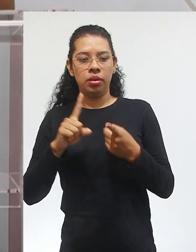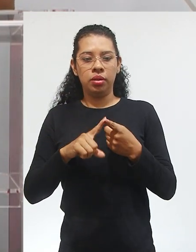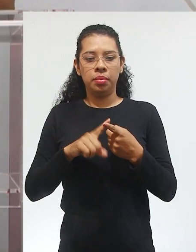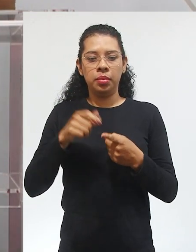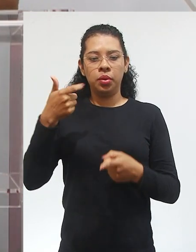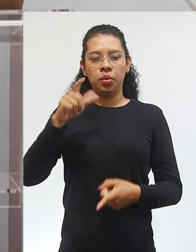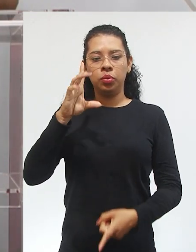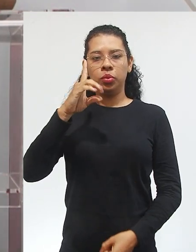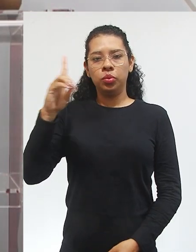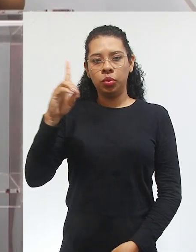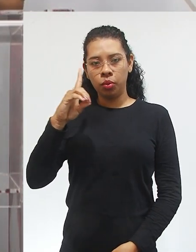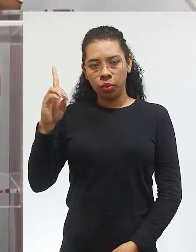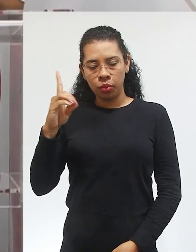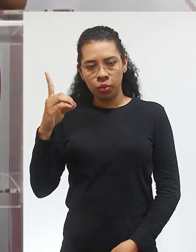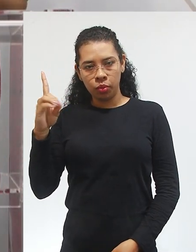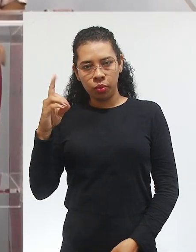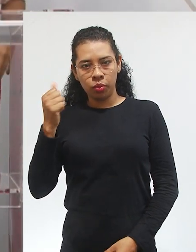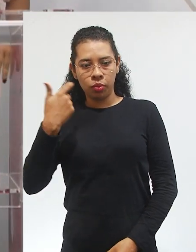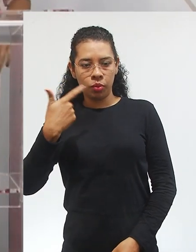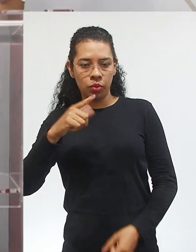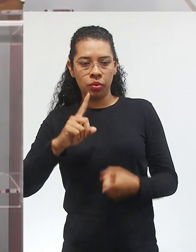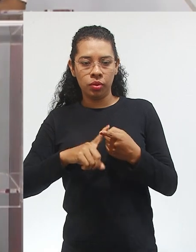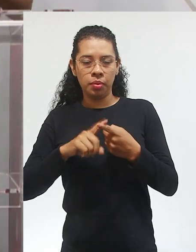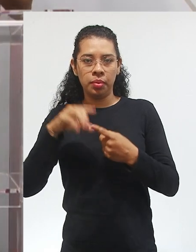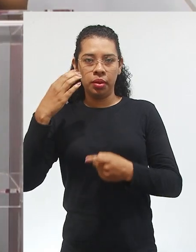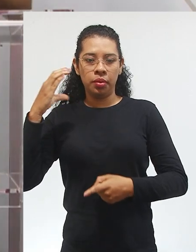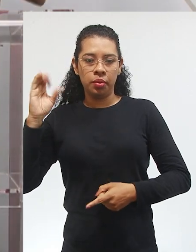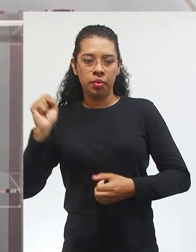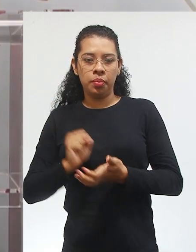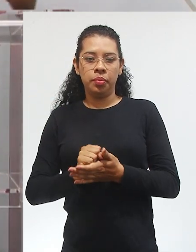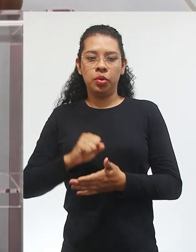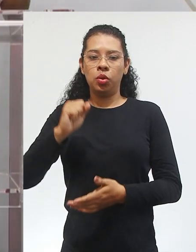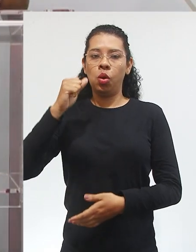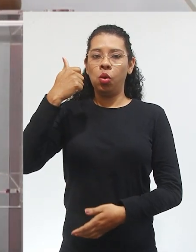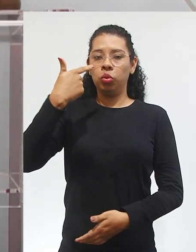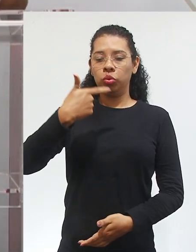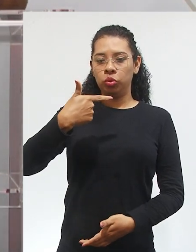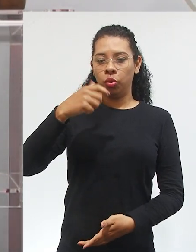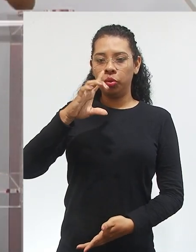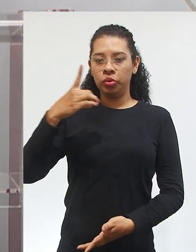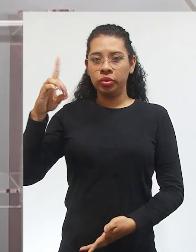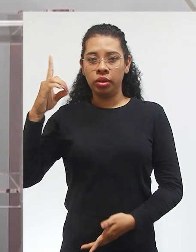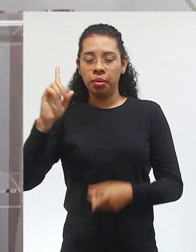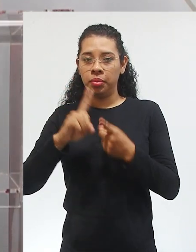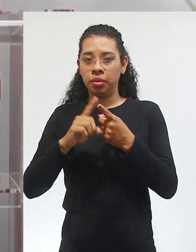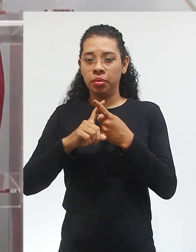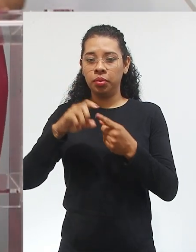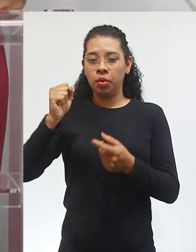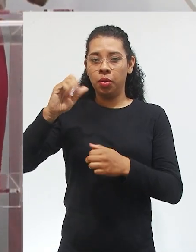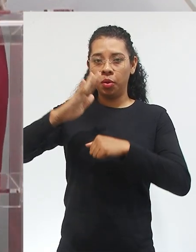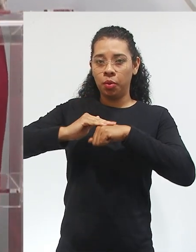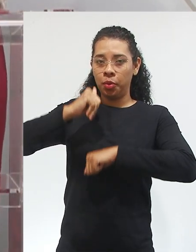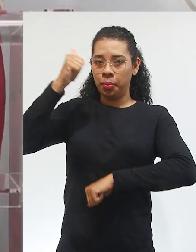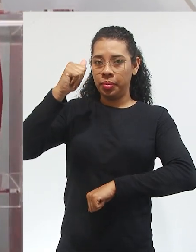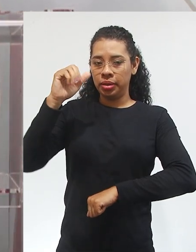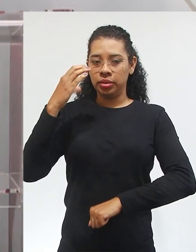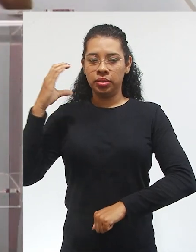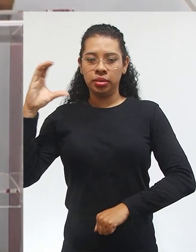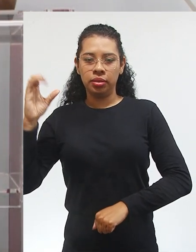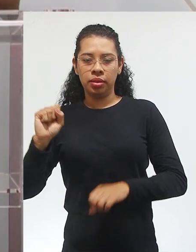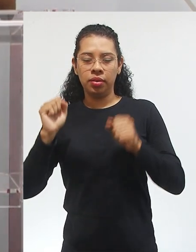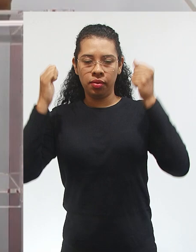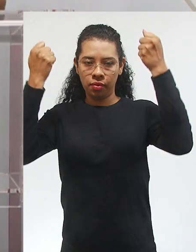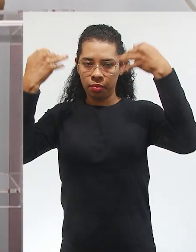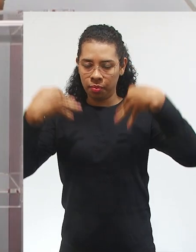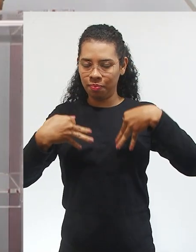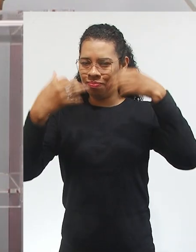1 crédito. Ou 2 ou mais débitos e 2 ou mais créditos. Fala, meu Deus, o que é isso? Calma aí que a gente vai explicar